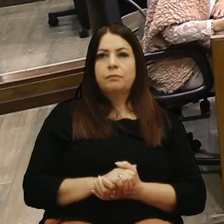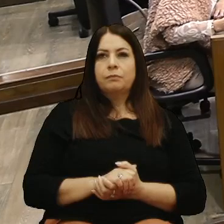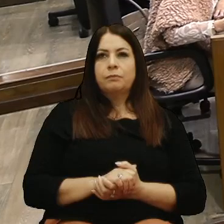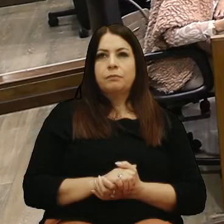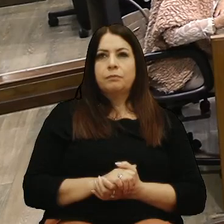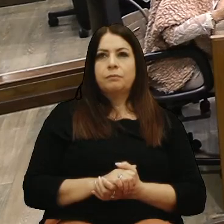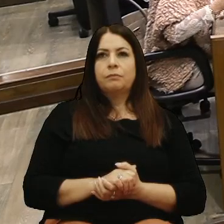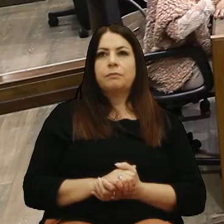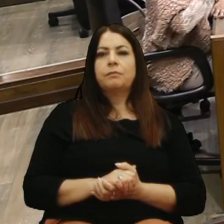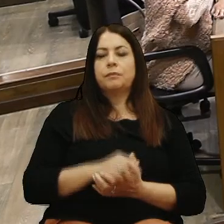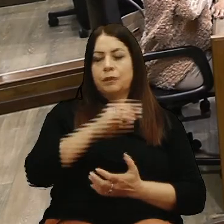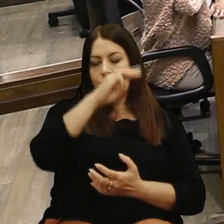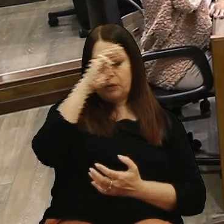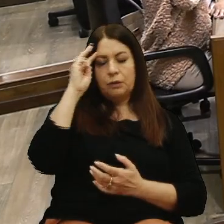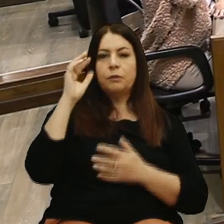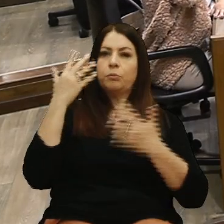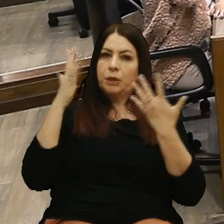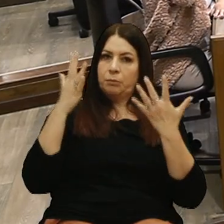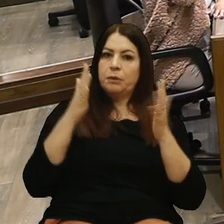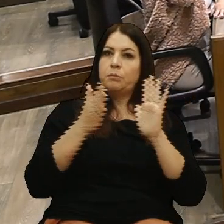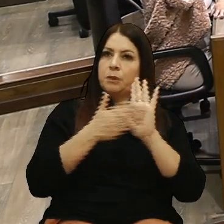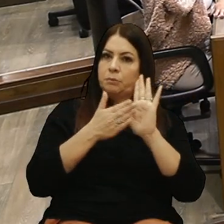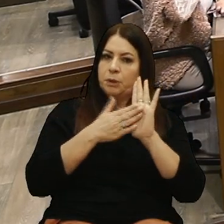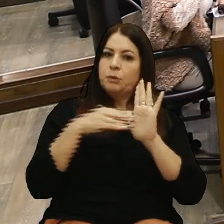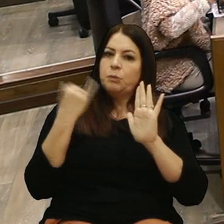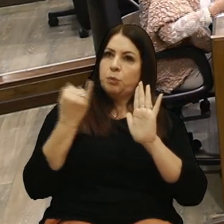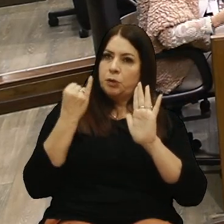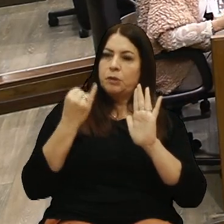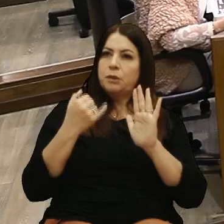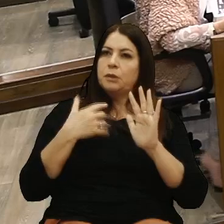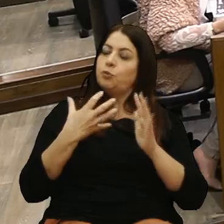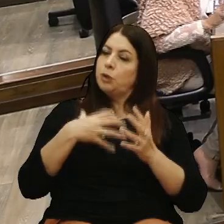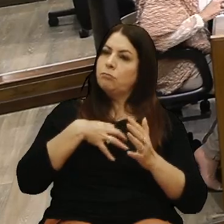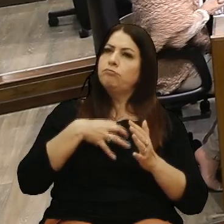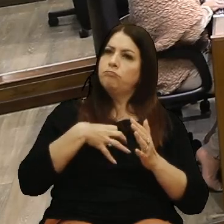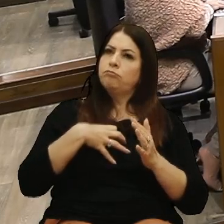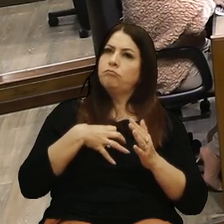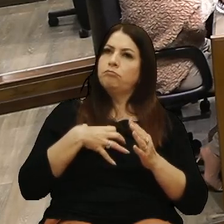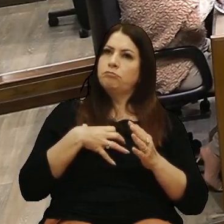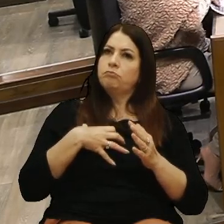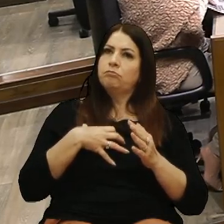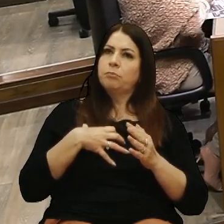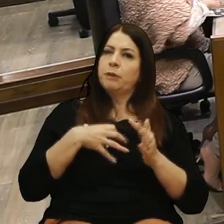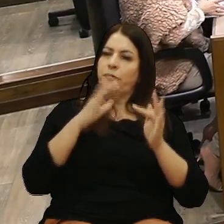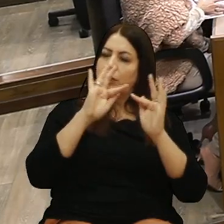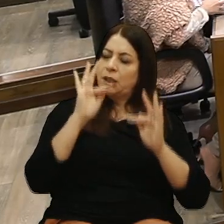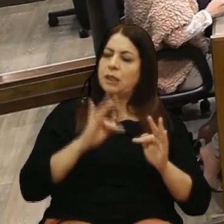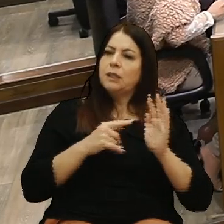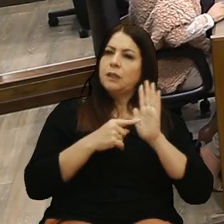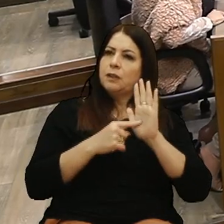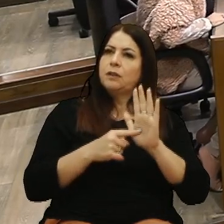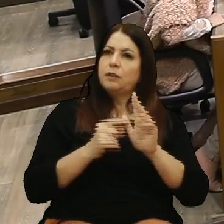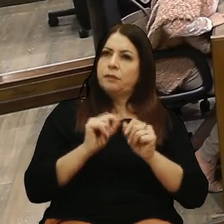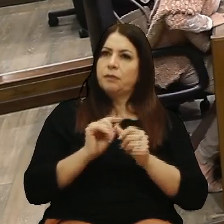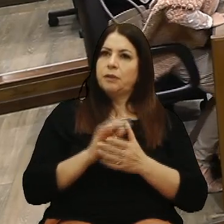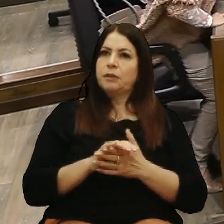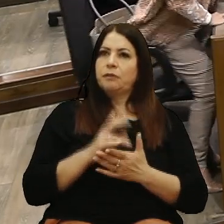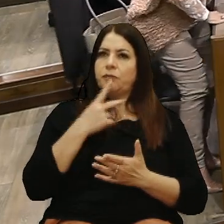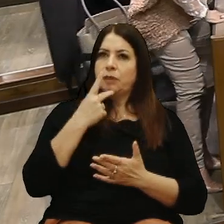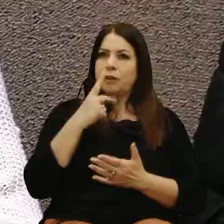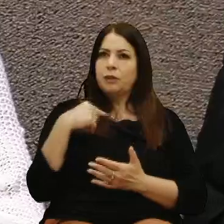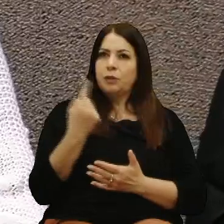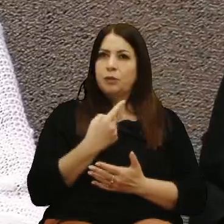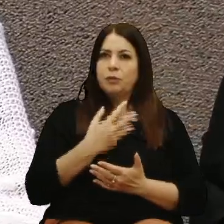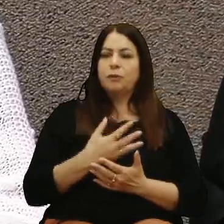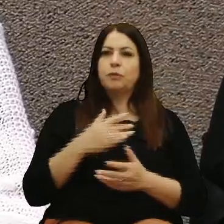Vereador Valim, parabéns aí por trazer essa pauta importante aí. Eu me sinto bastante lisonjeado aí ver o senhor comentando a gente,